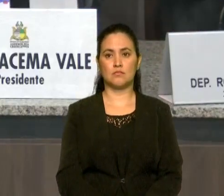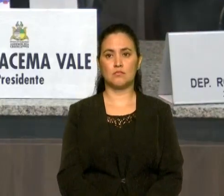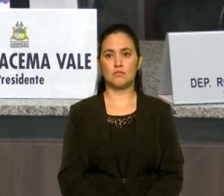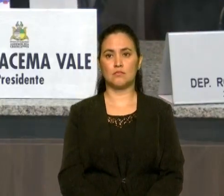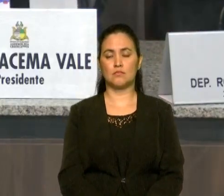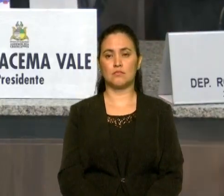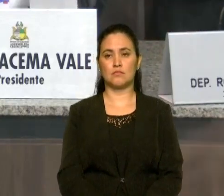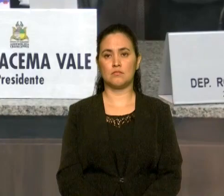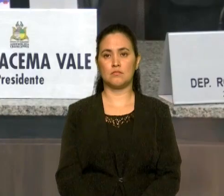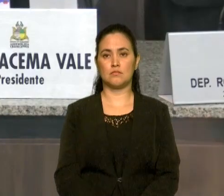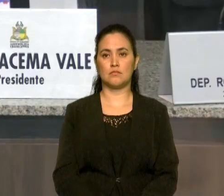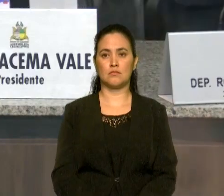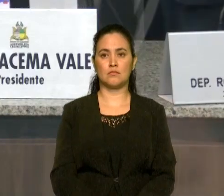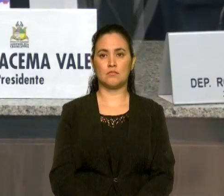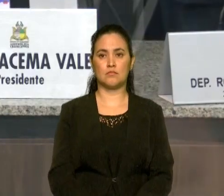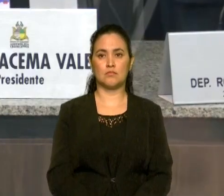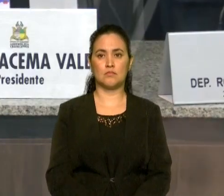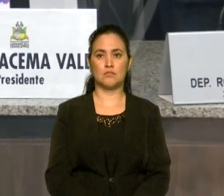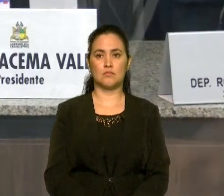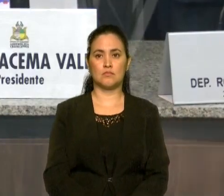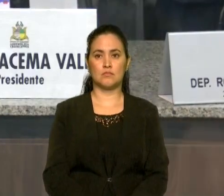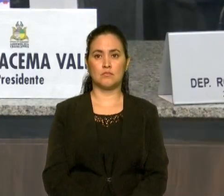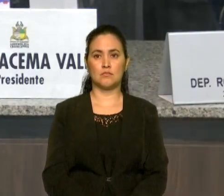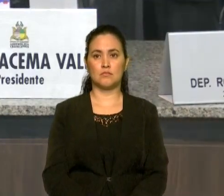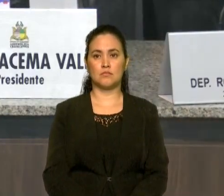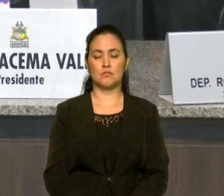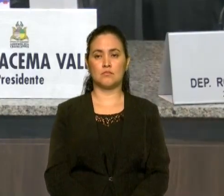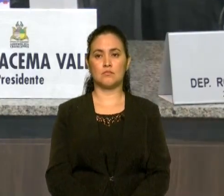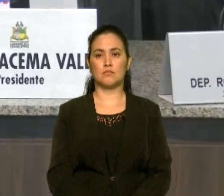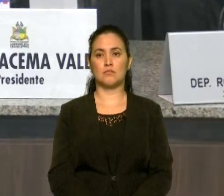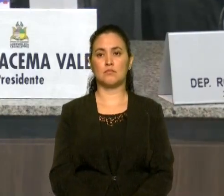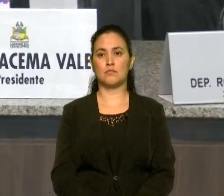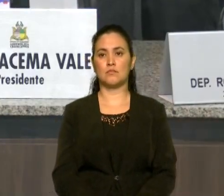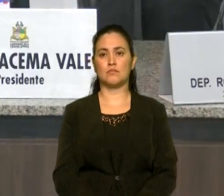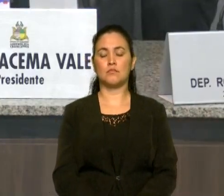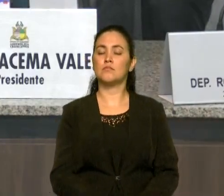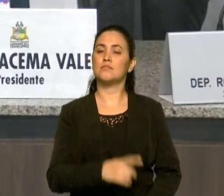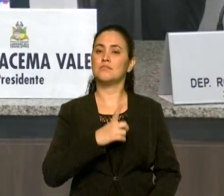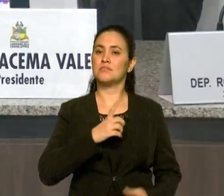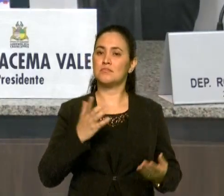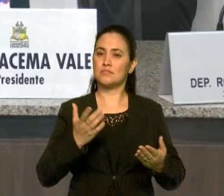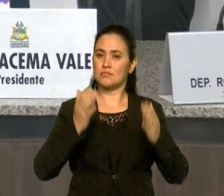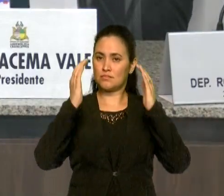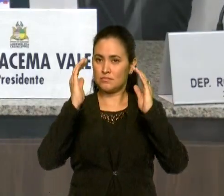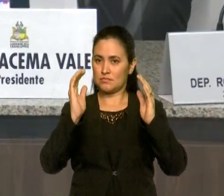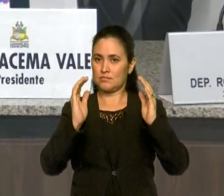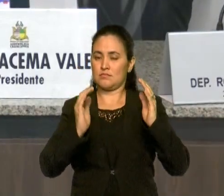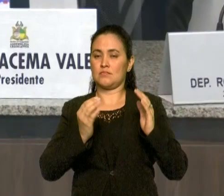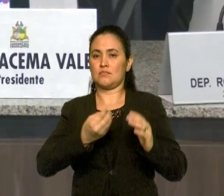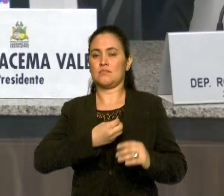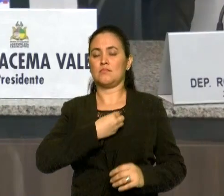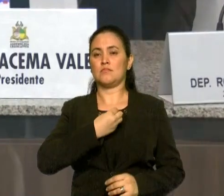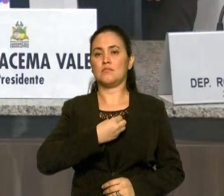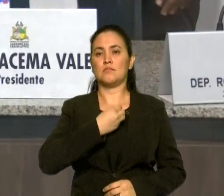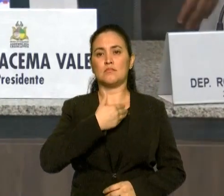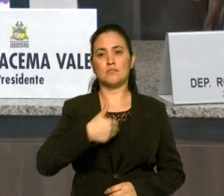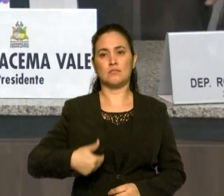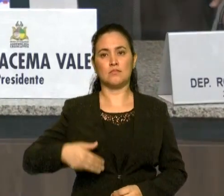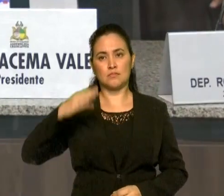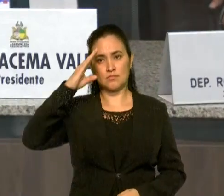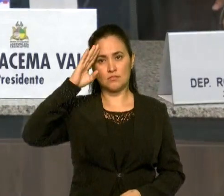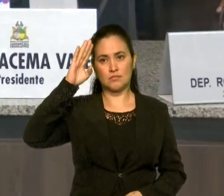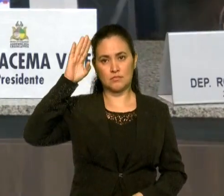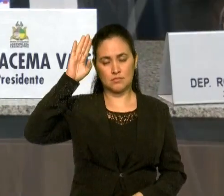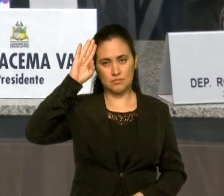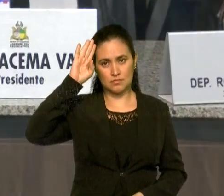Bom, nós vamos, contando com a honrosa presença do nosso governador, Carlos Brandão, nós